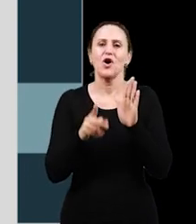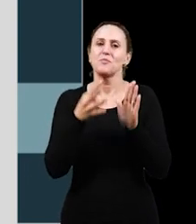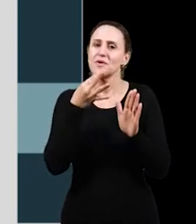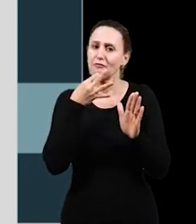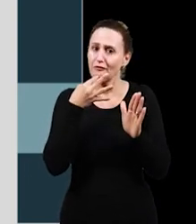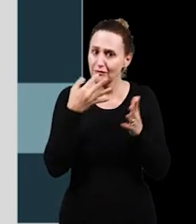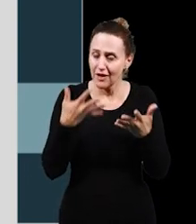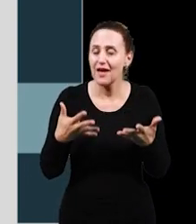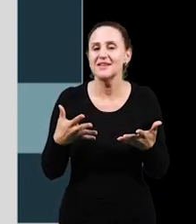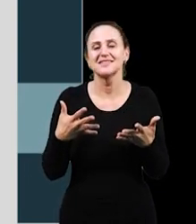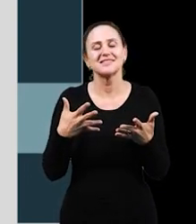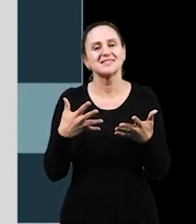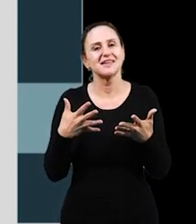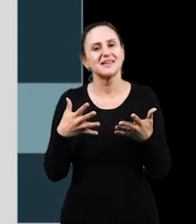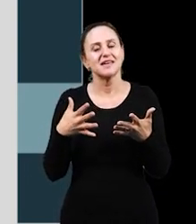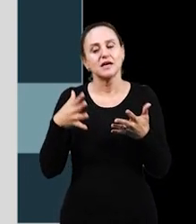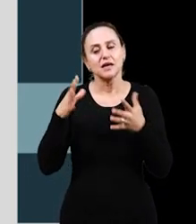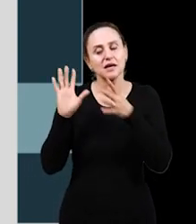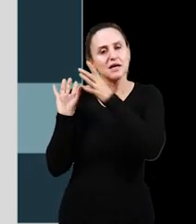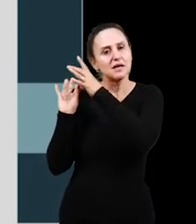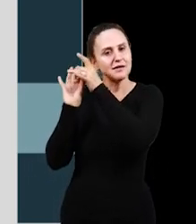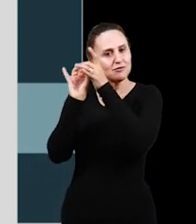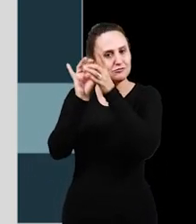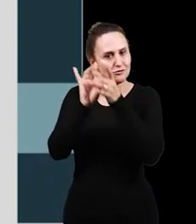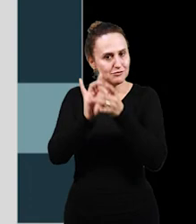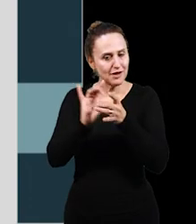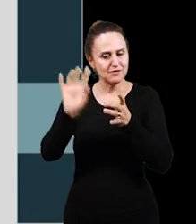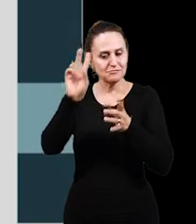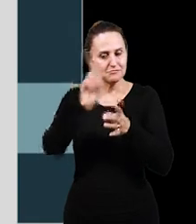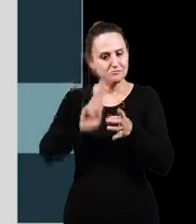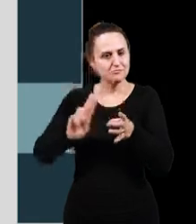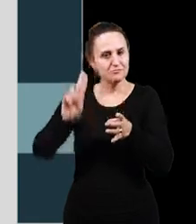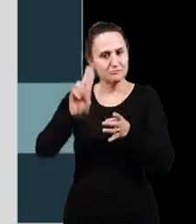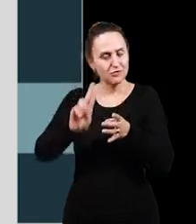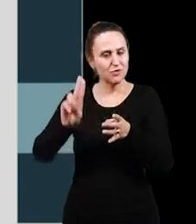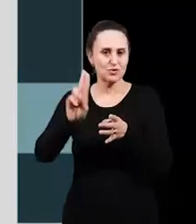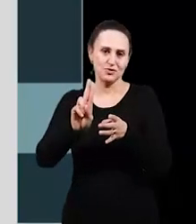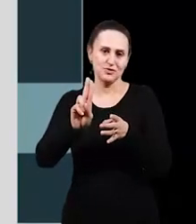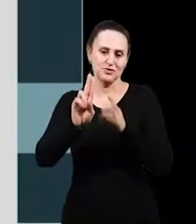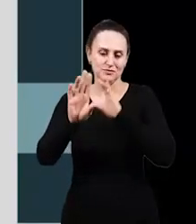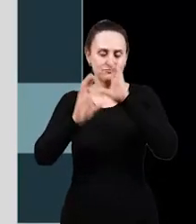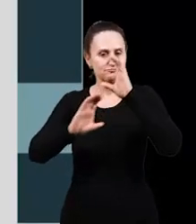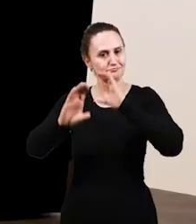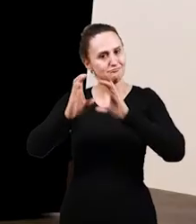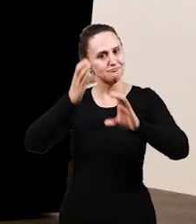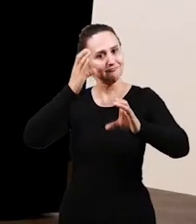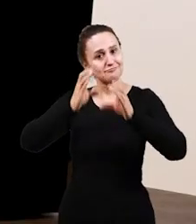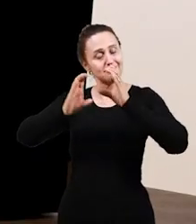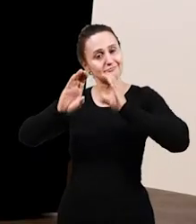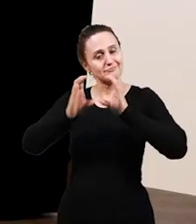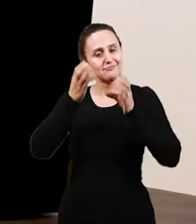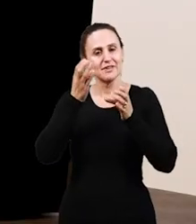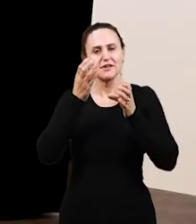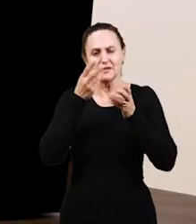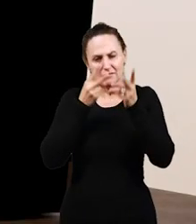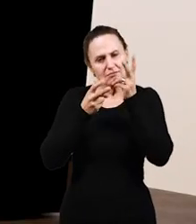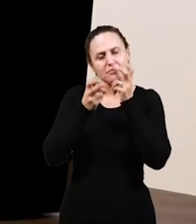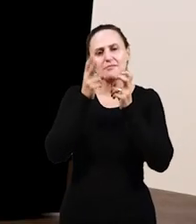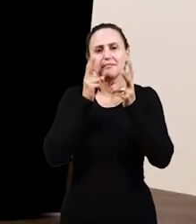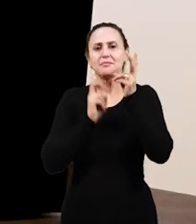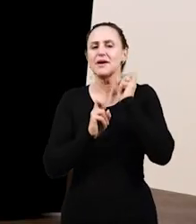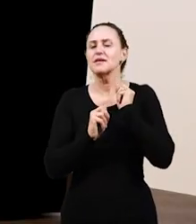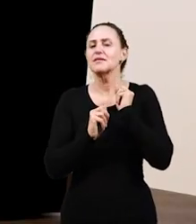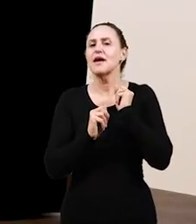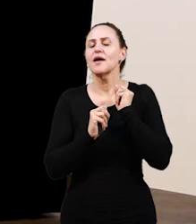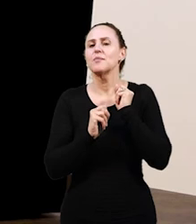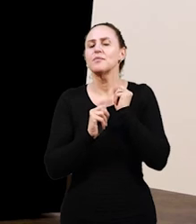e por que se encontra em uma dada situação de uso em um determinado evento comunicativo então vejam que A grande questão